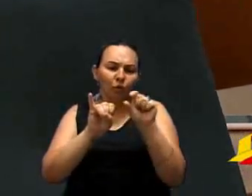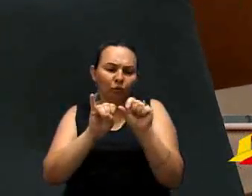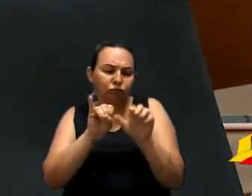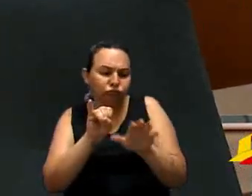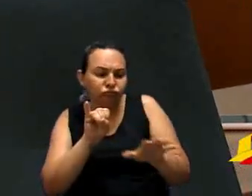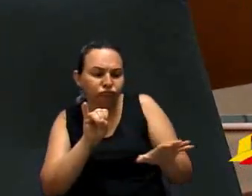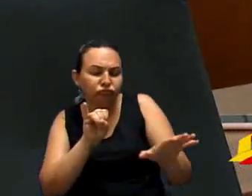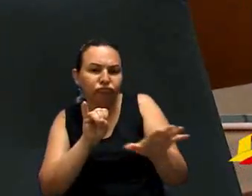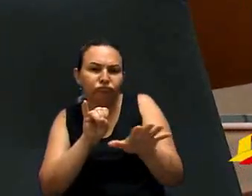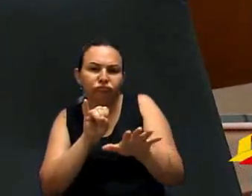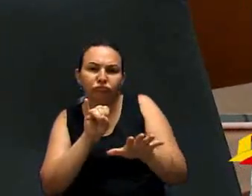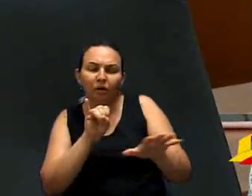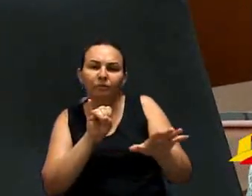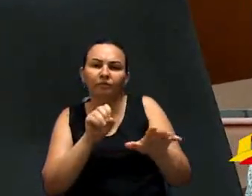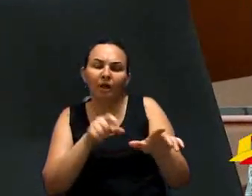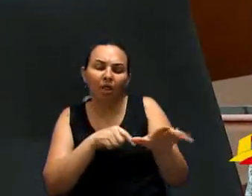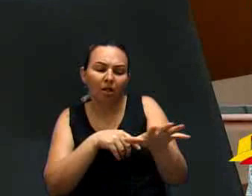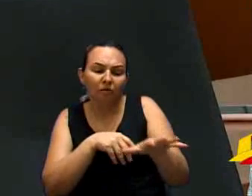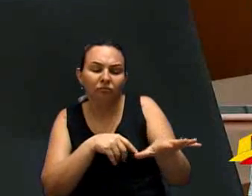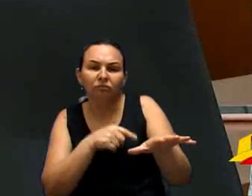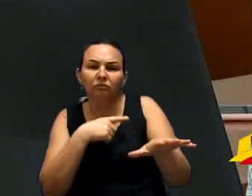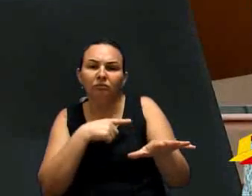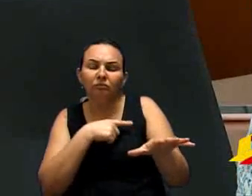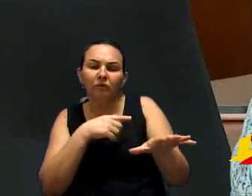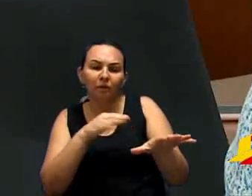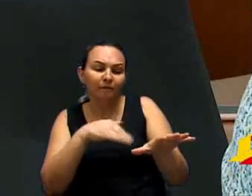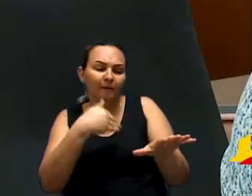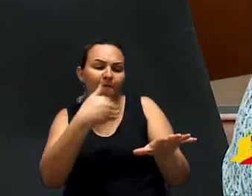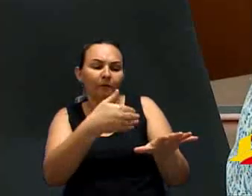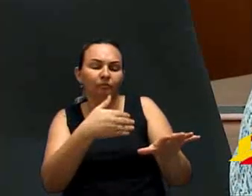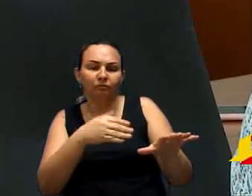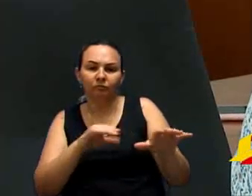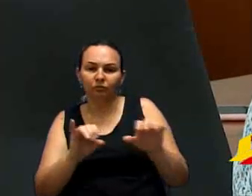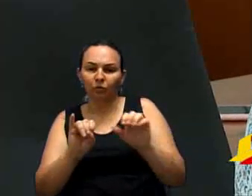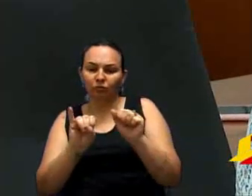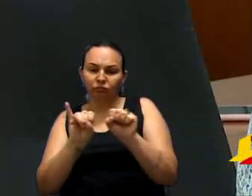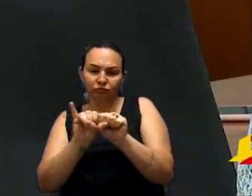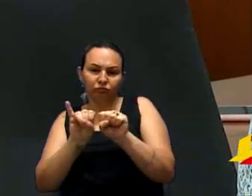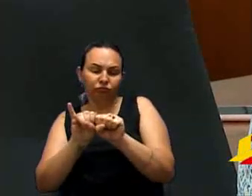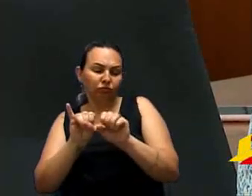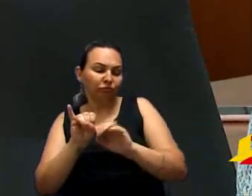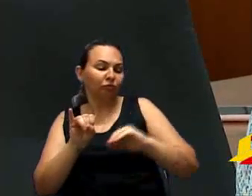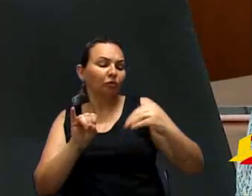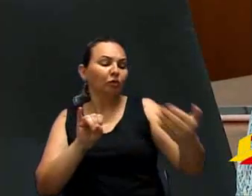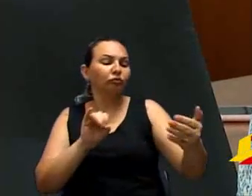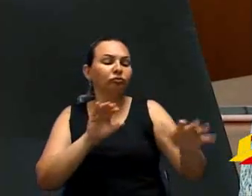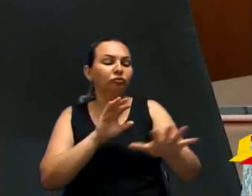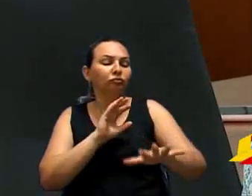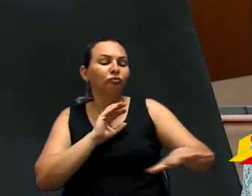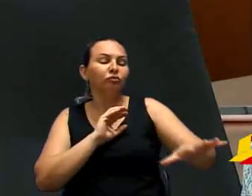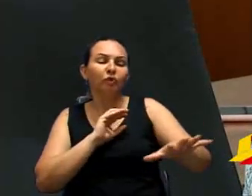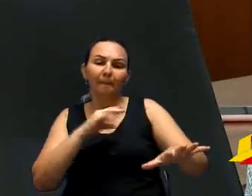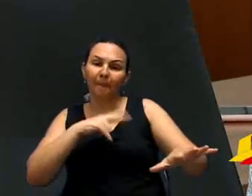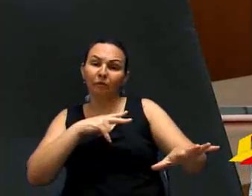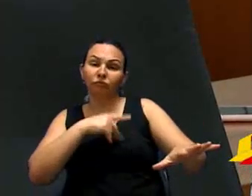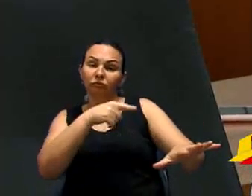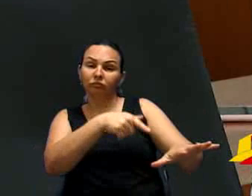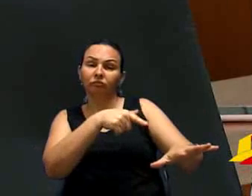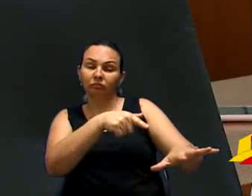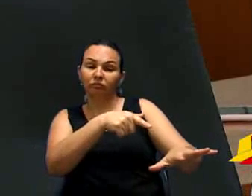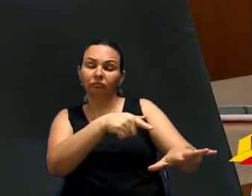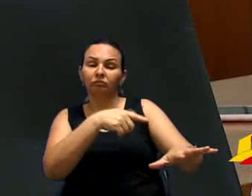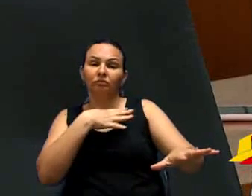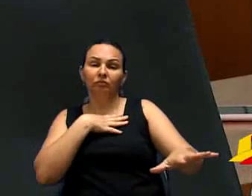maior área já foi a maior área já foi destruída em uma área ali é particular ele é particular porém tem algumas